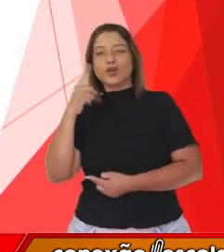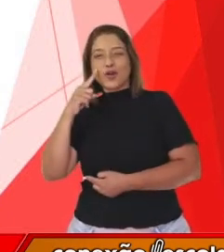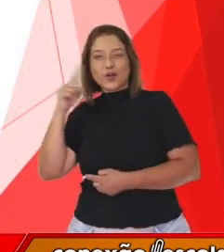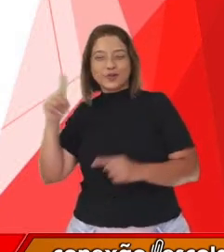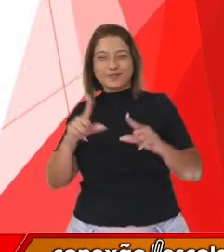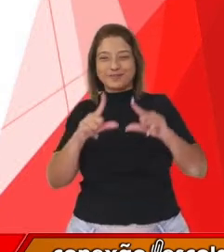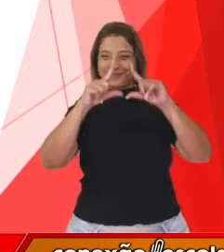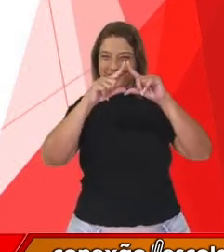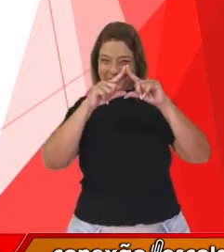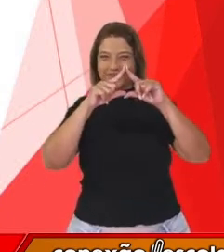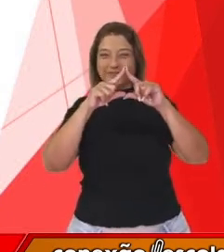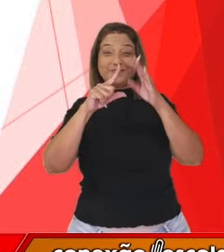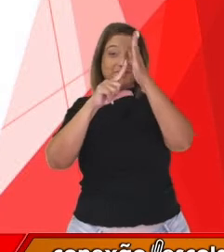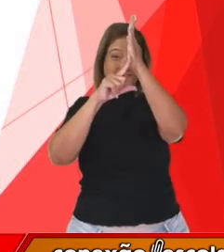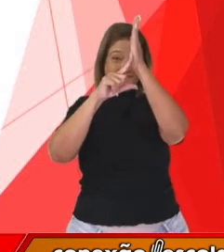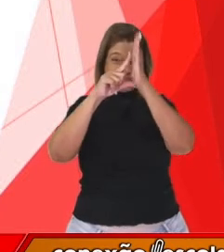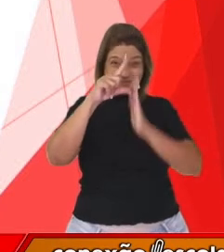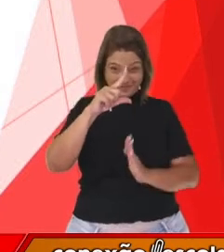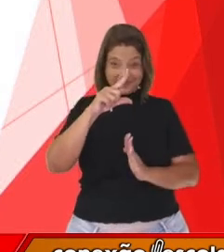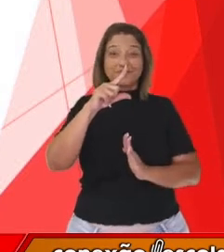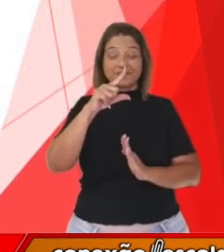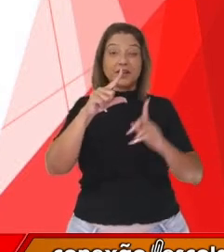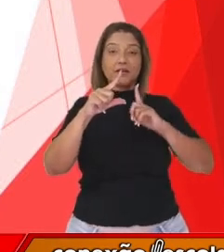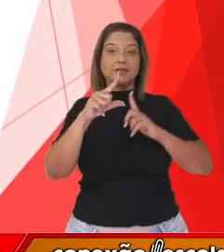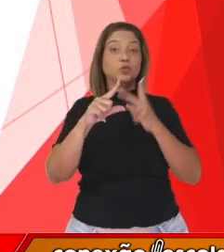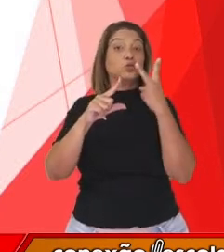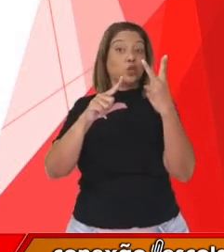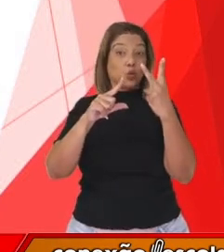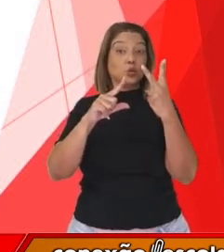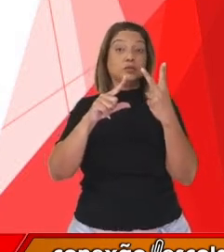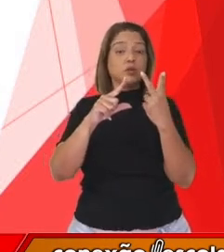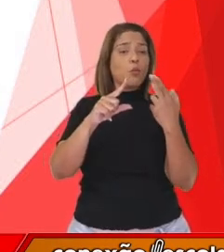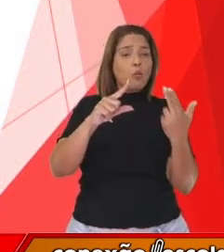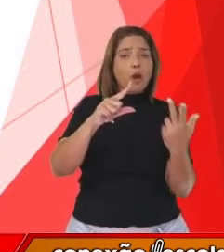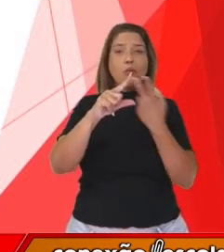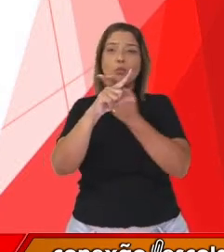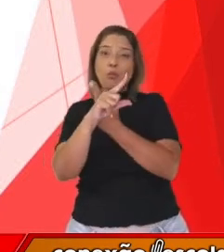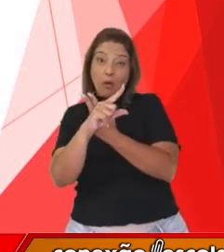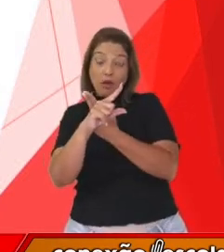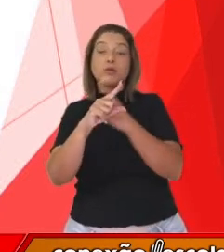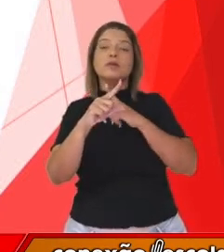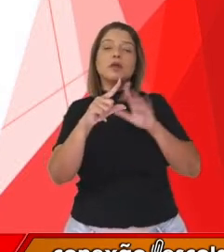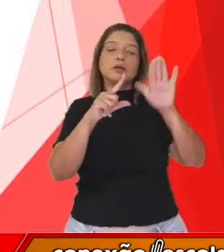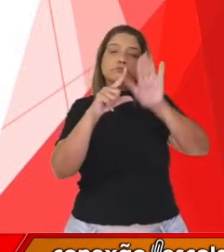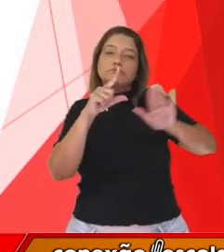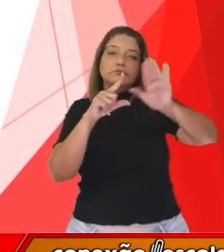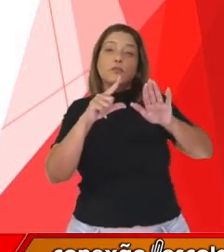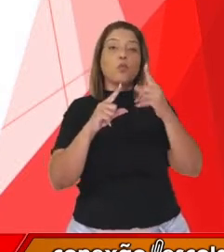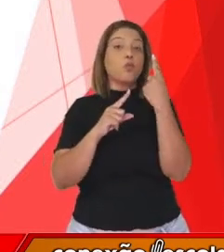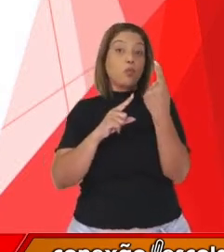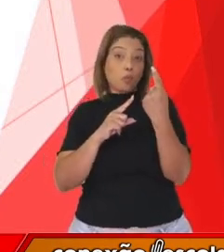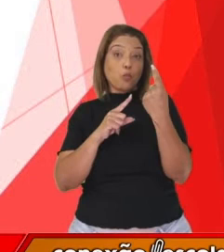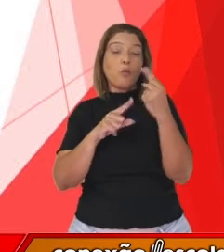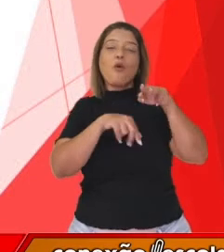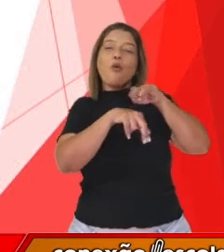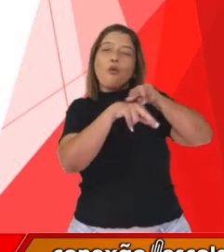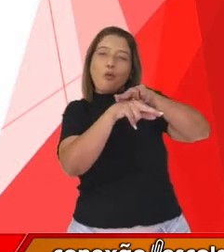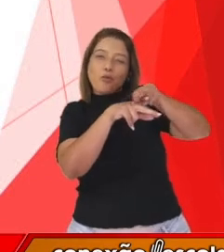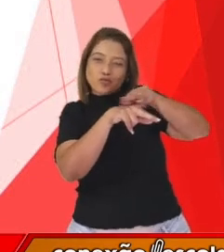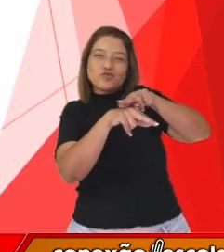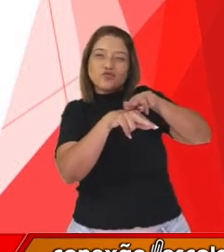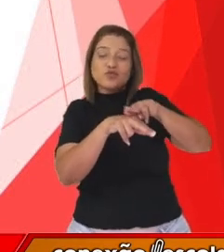temos uma figura que foi dividida em duas partes iguais. E nós sombreamos apenas uma, ou